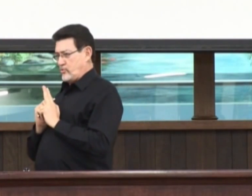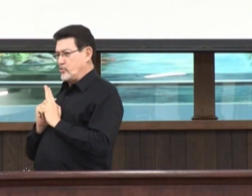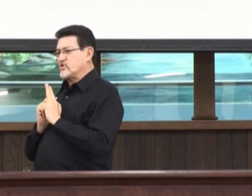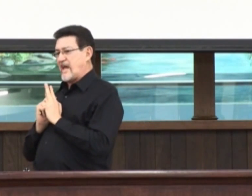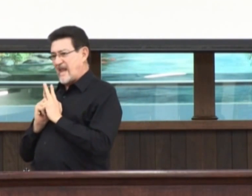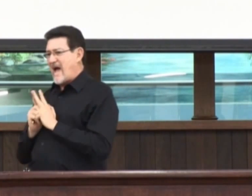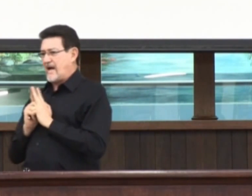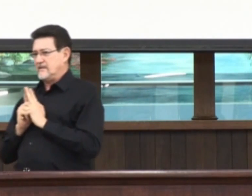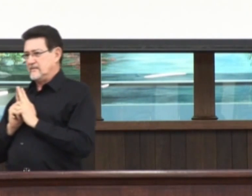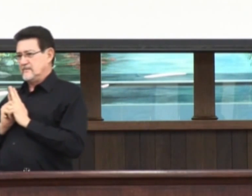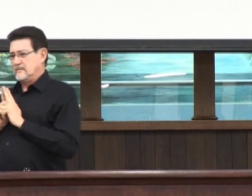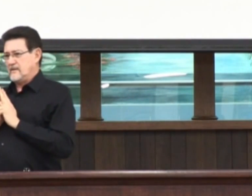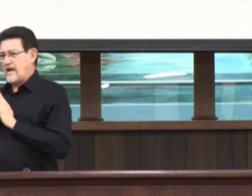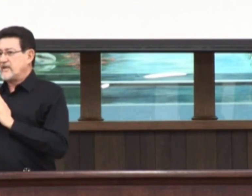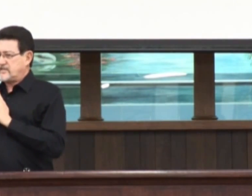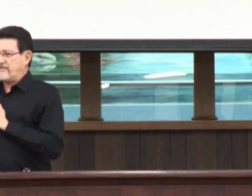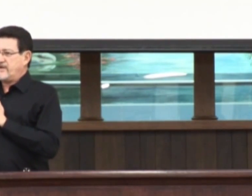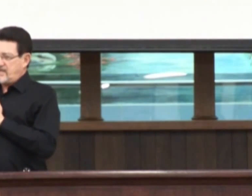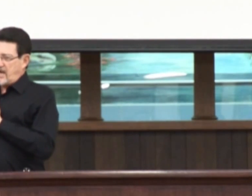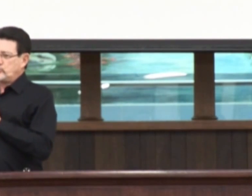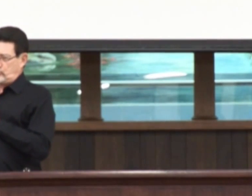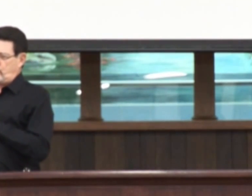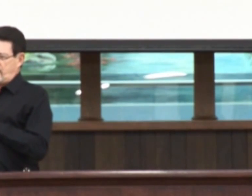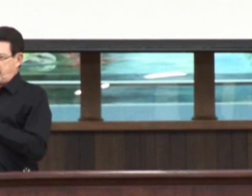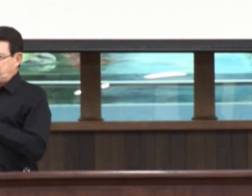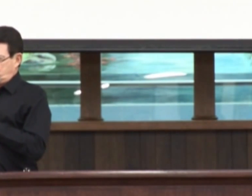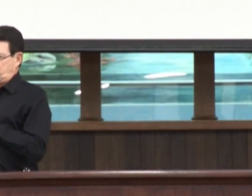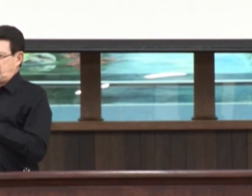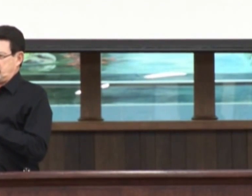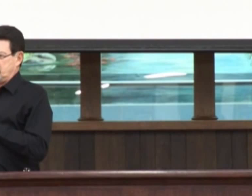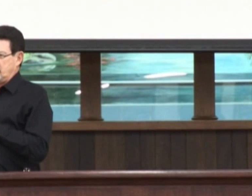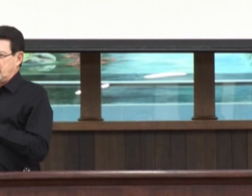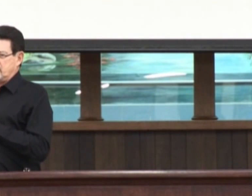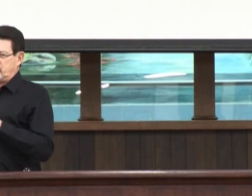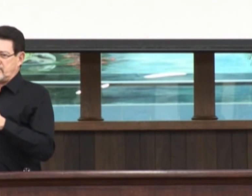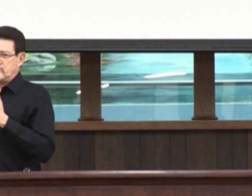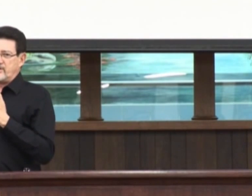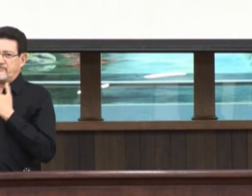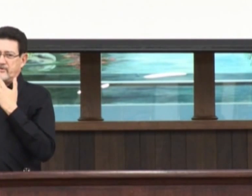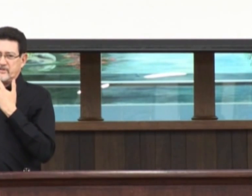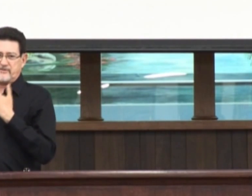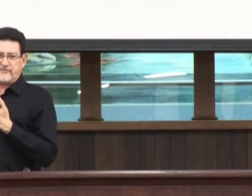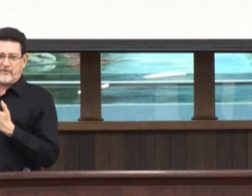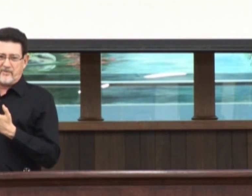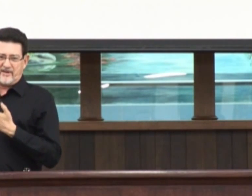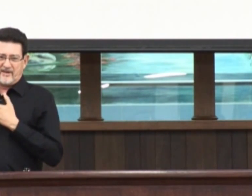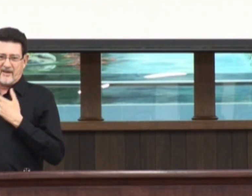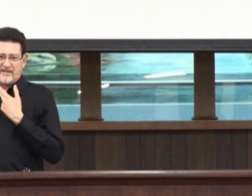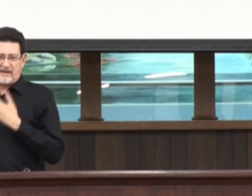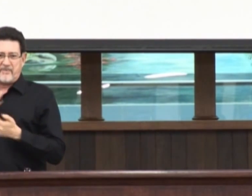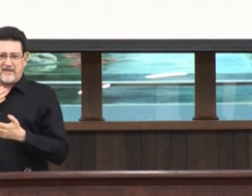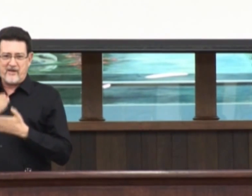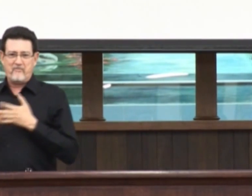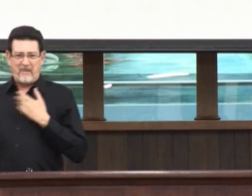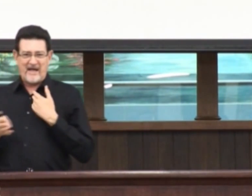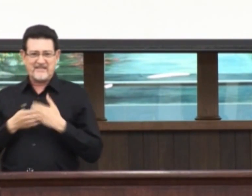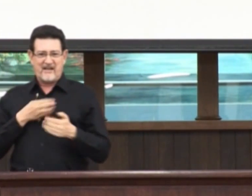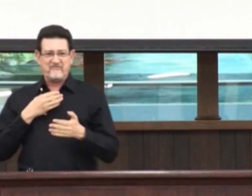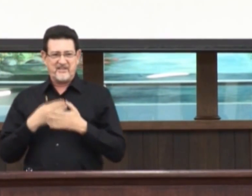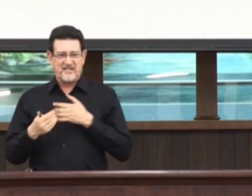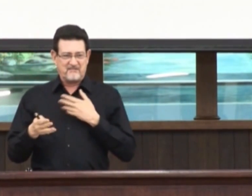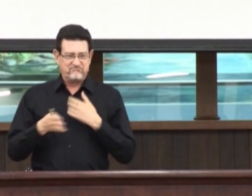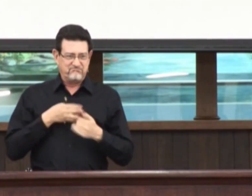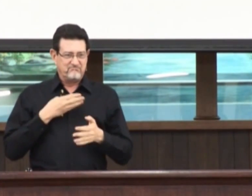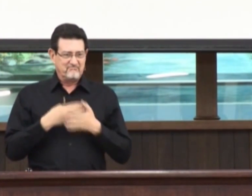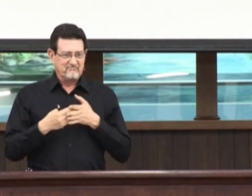Dersu Uzala achava que cachorro era pessoa. Se vocês nunca viram esse filme, já perderam parte